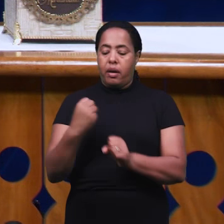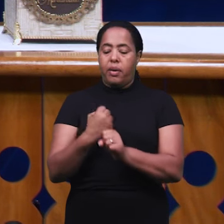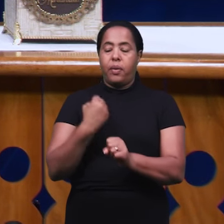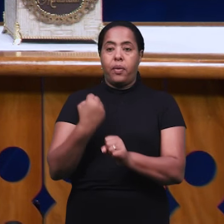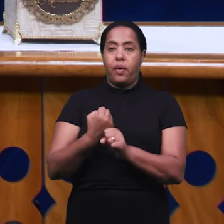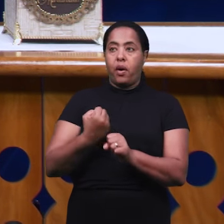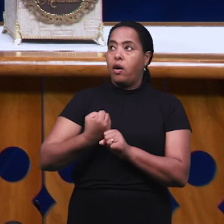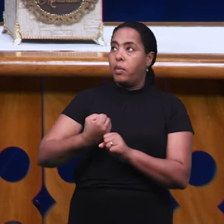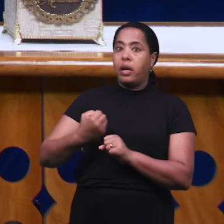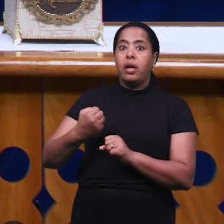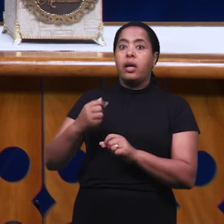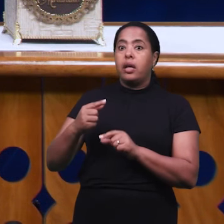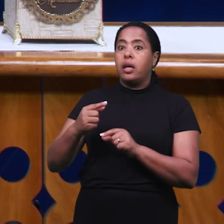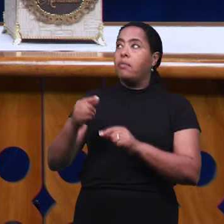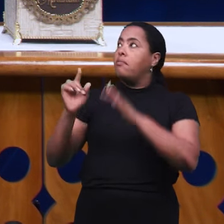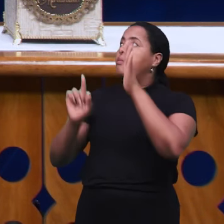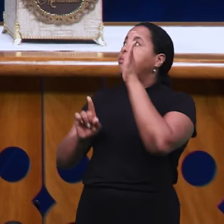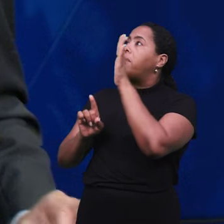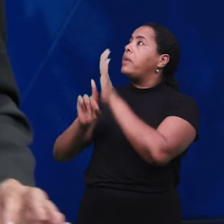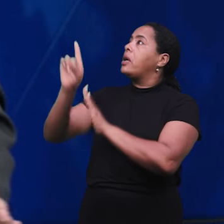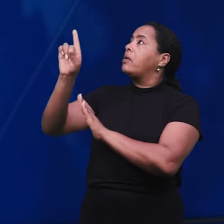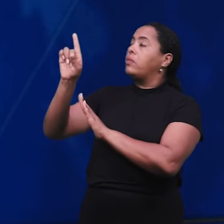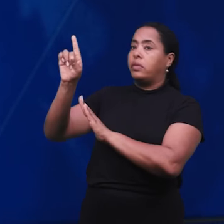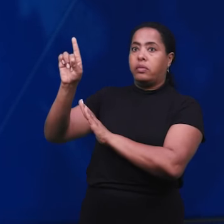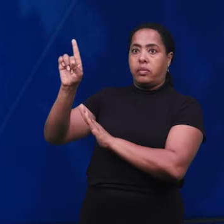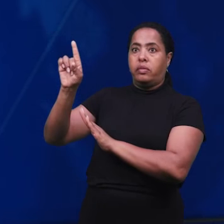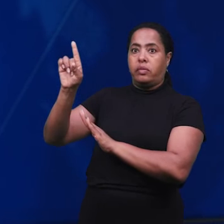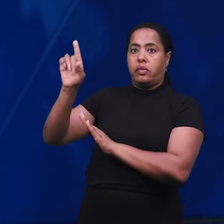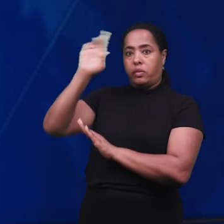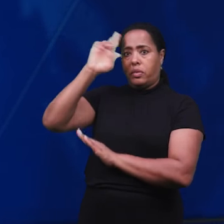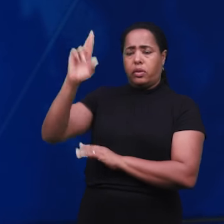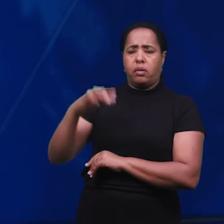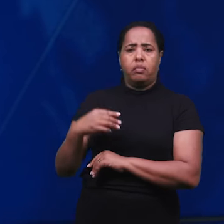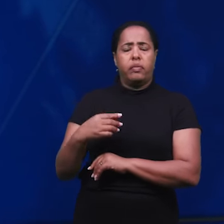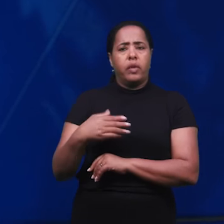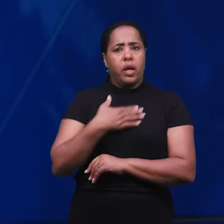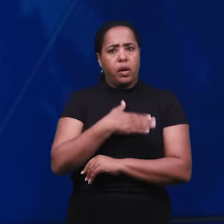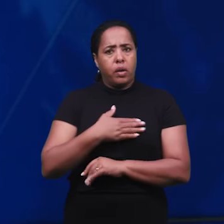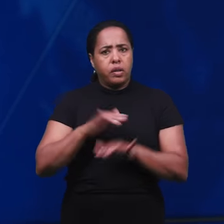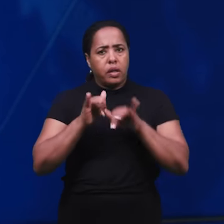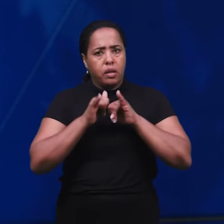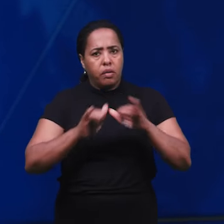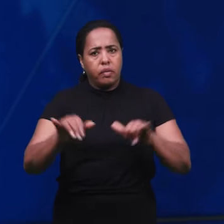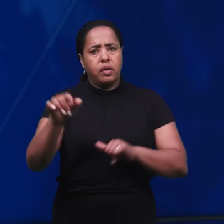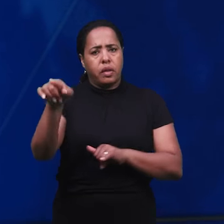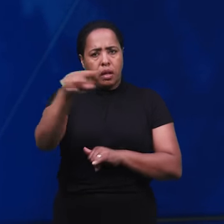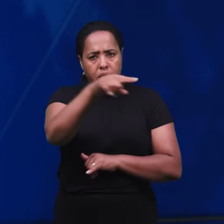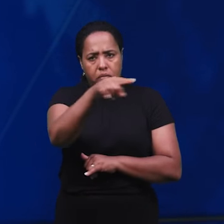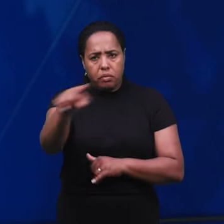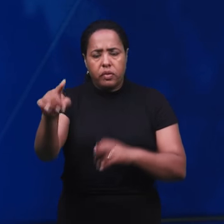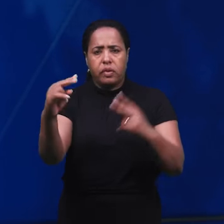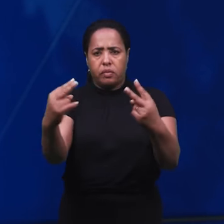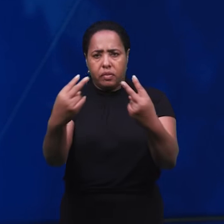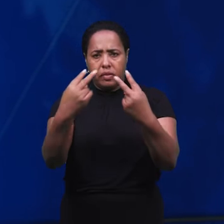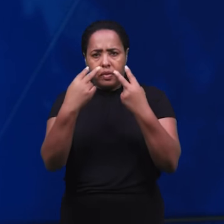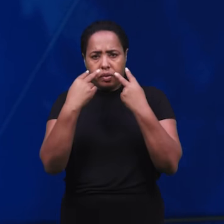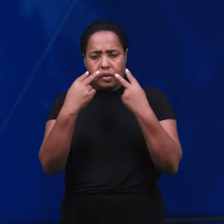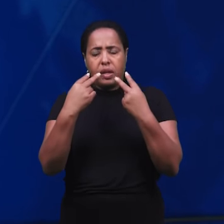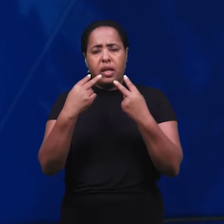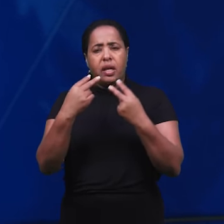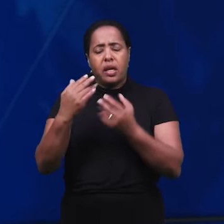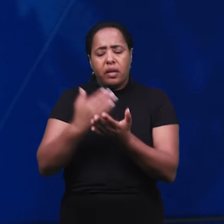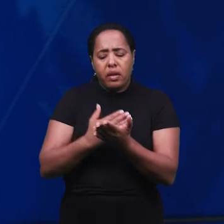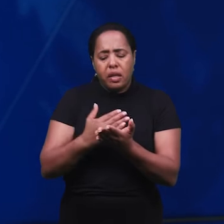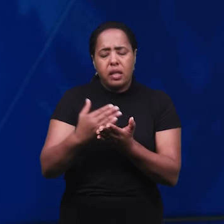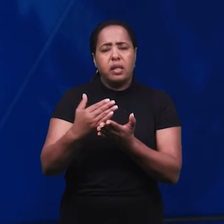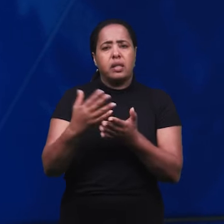o Senhor é consultado. E nós gostaríamos de dizer aos que estão conosco, os que estão assistindo, os que estão se aproximando